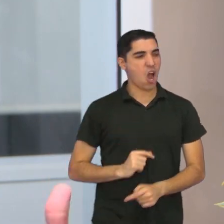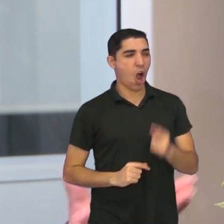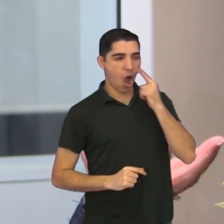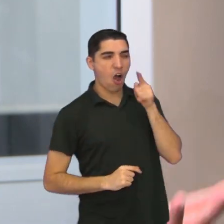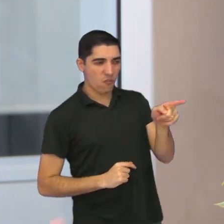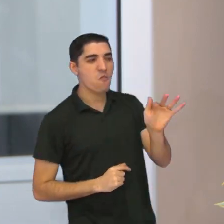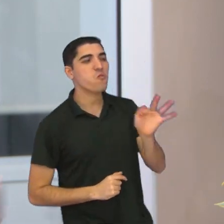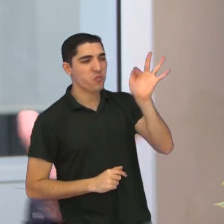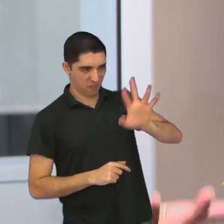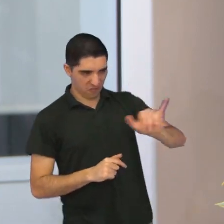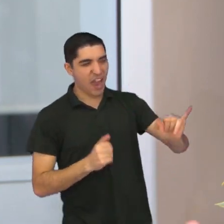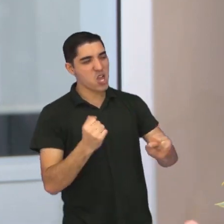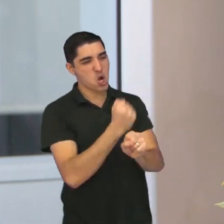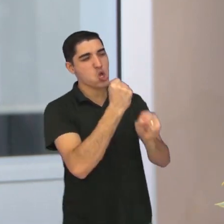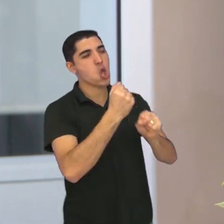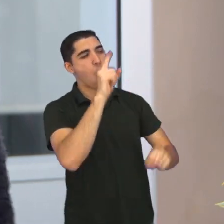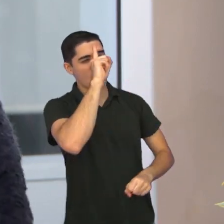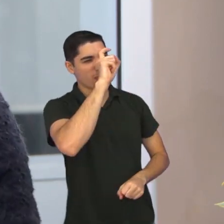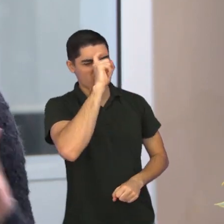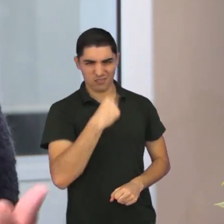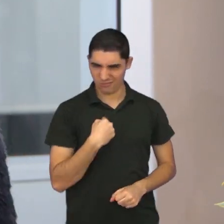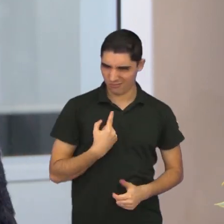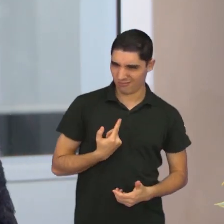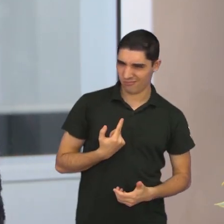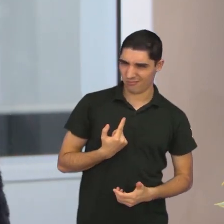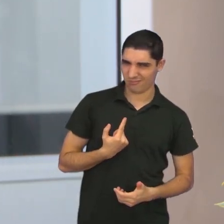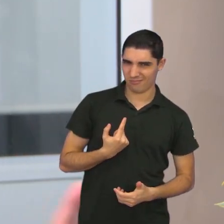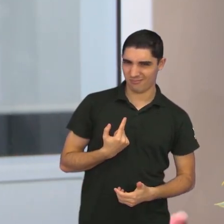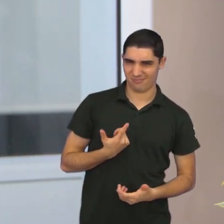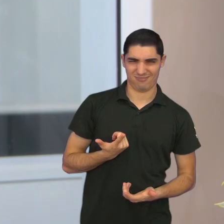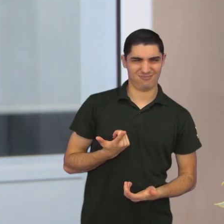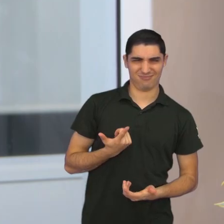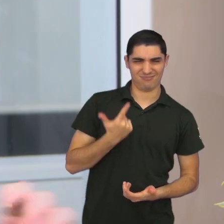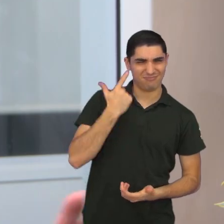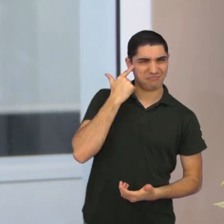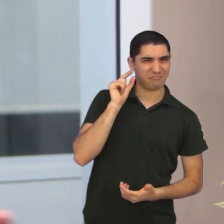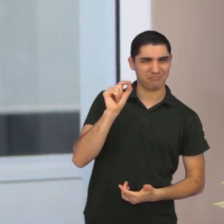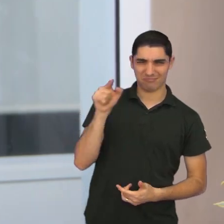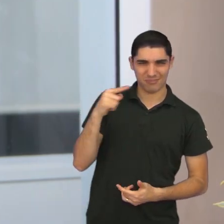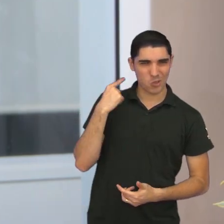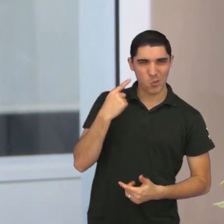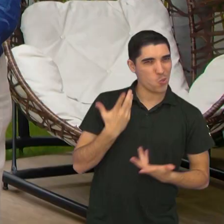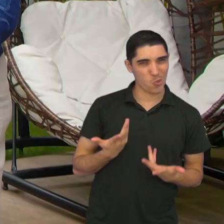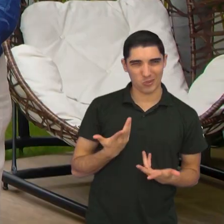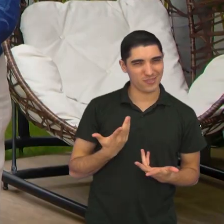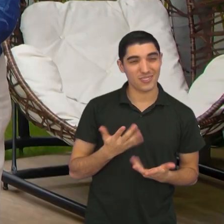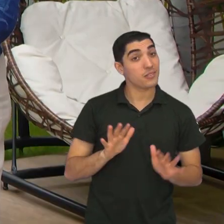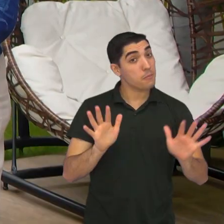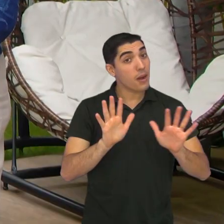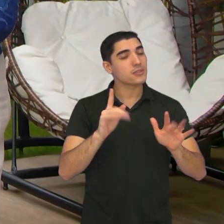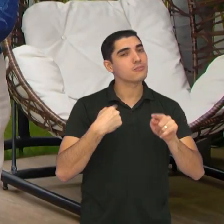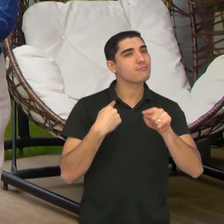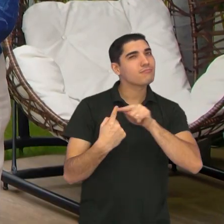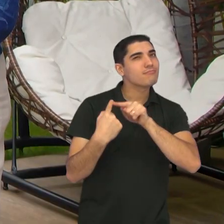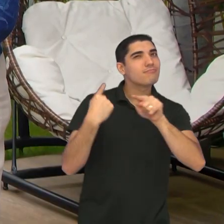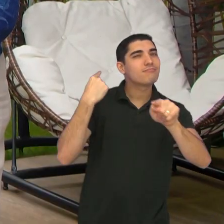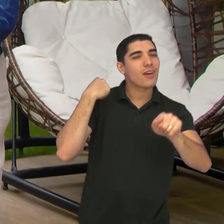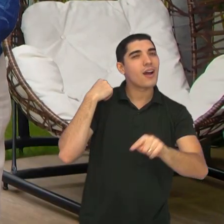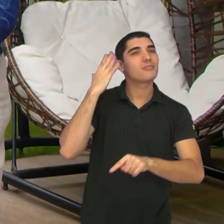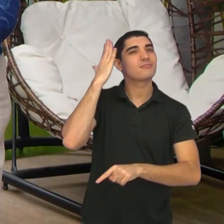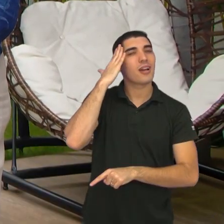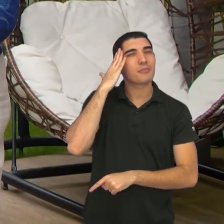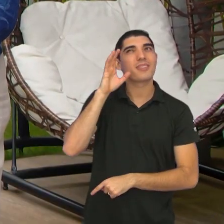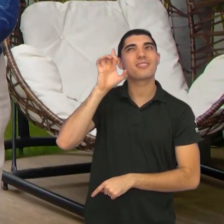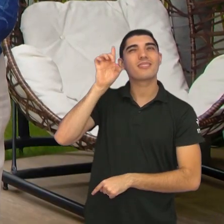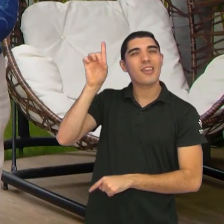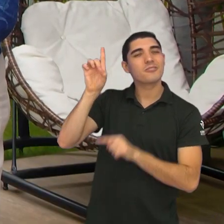da minha carreira, que eu ia construir um hospital, eu ia falar, né? Essa pessoa não sabe o que ela está falando. Mas quando a gente olha para trás, a gente